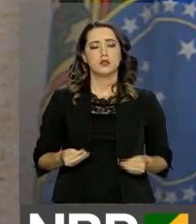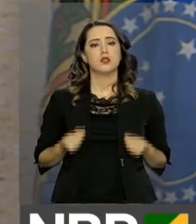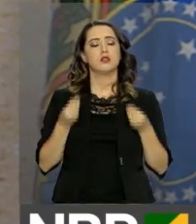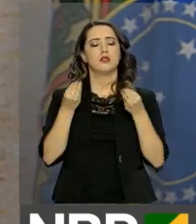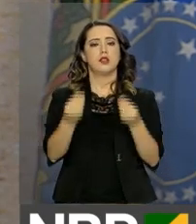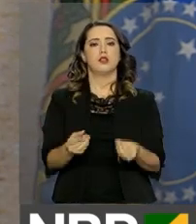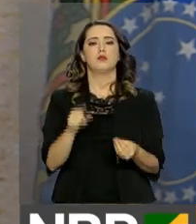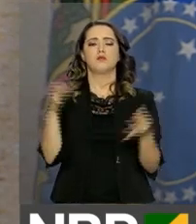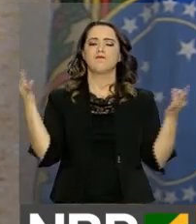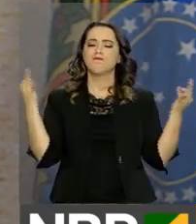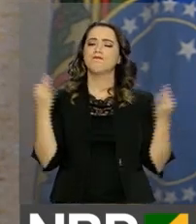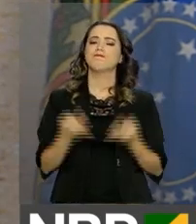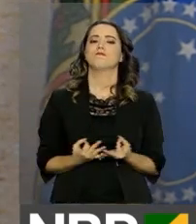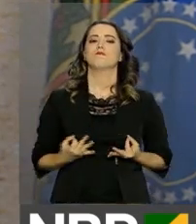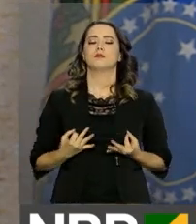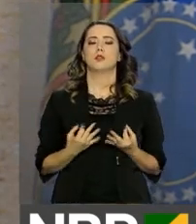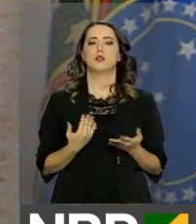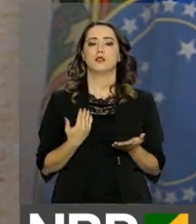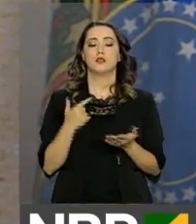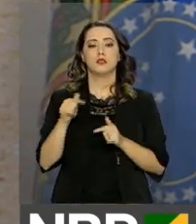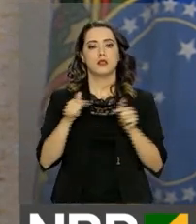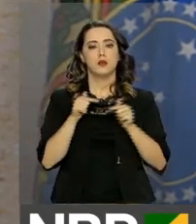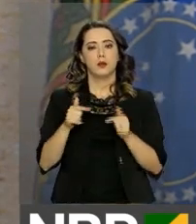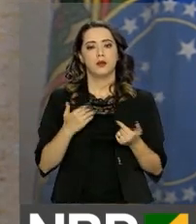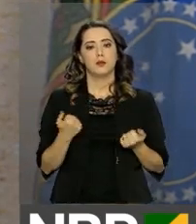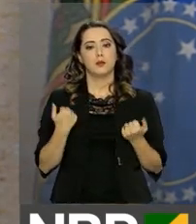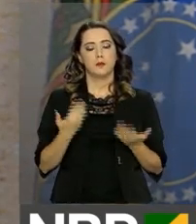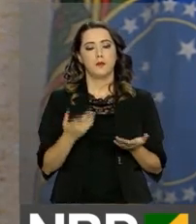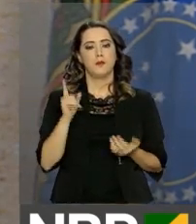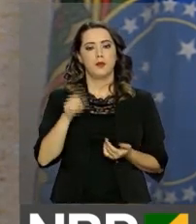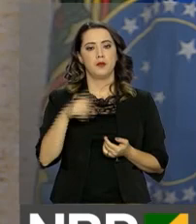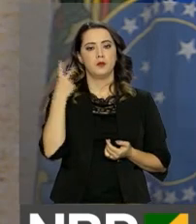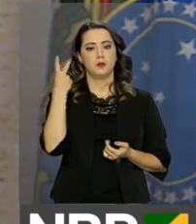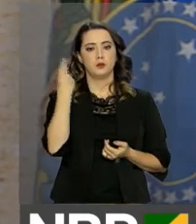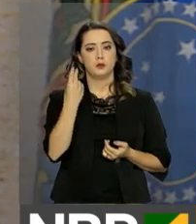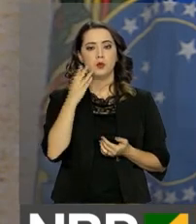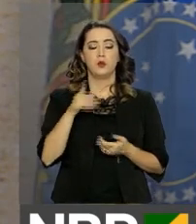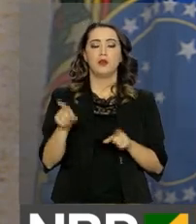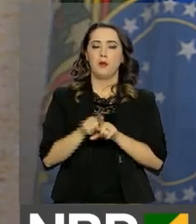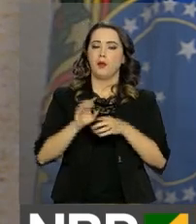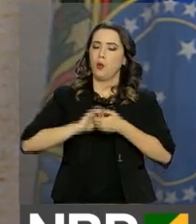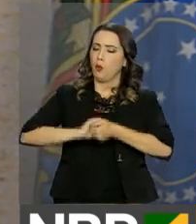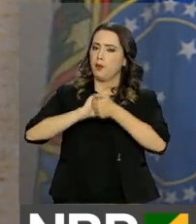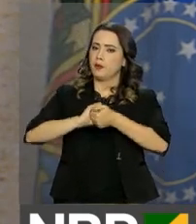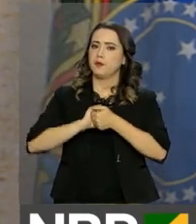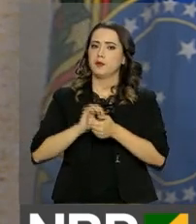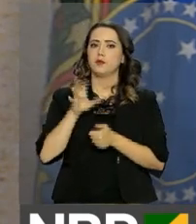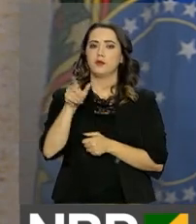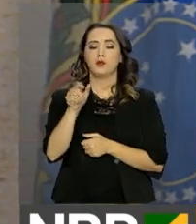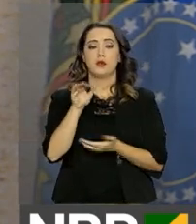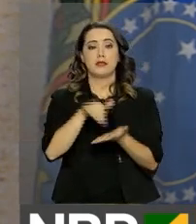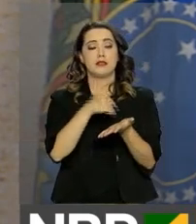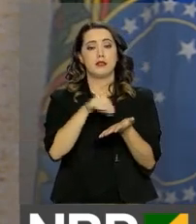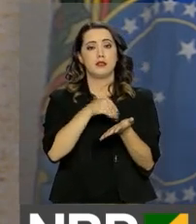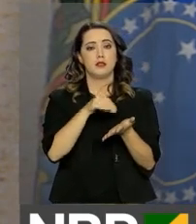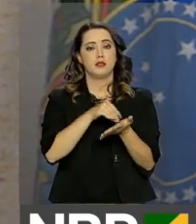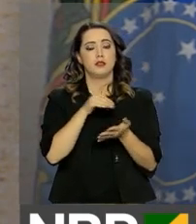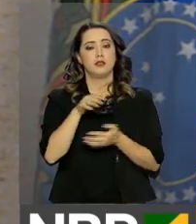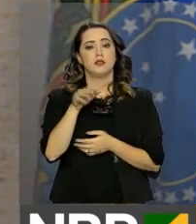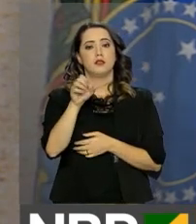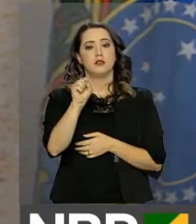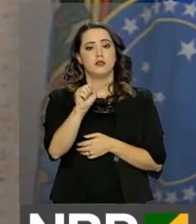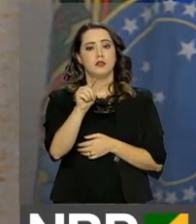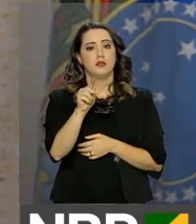para essa belíssima iniciativa. Naturalmente, estendo os nossos cumprimentos à Secretaria-Geral